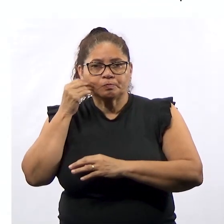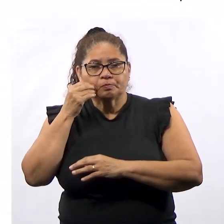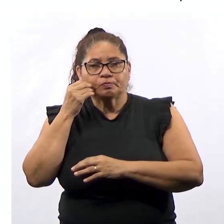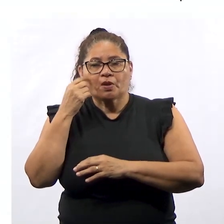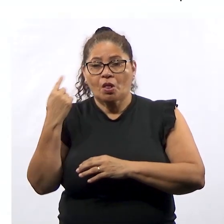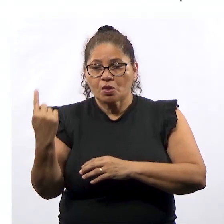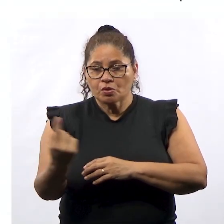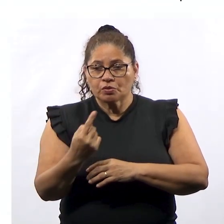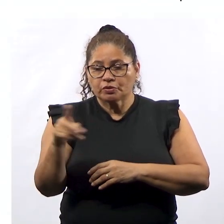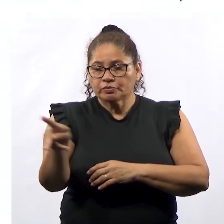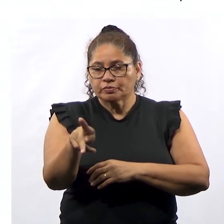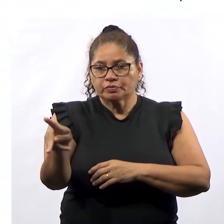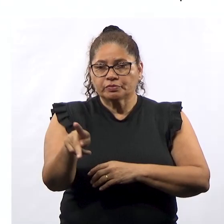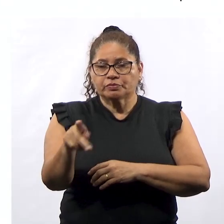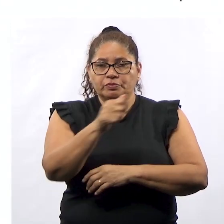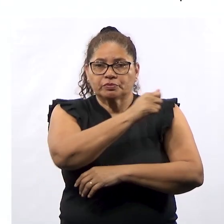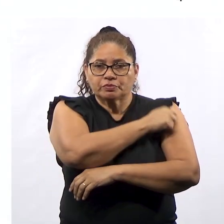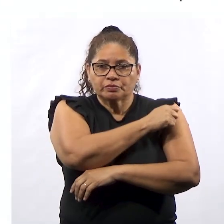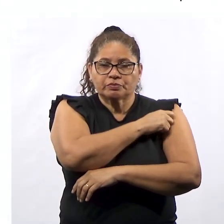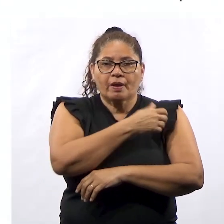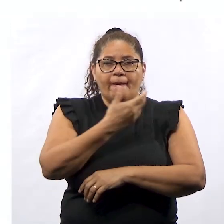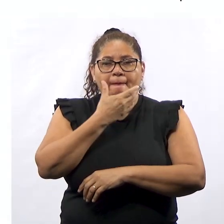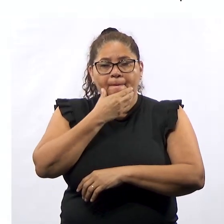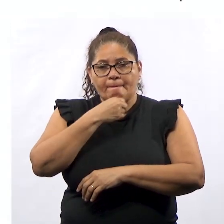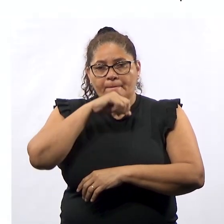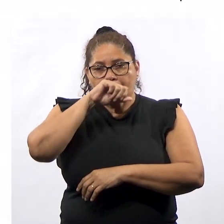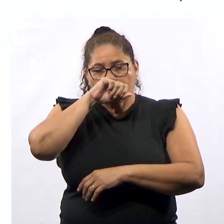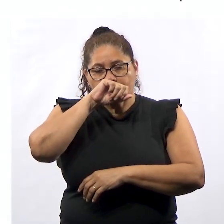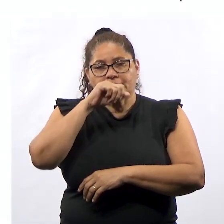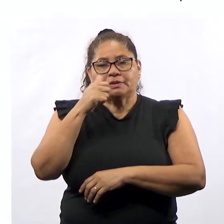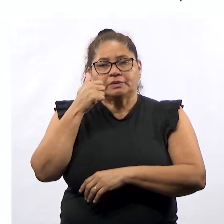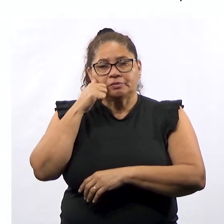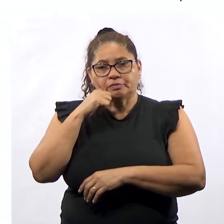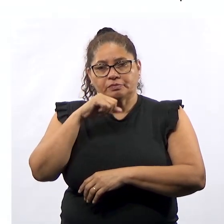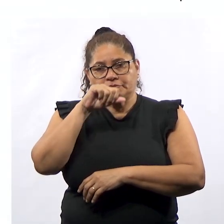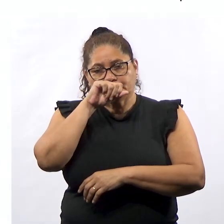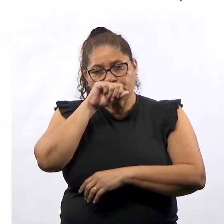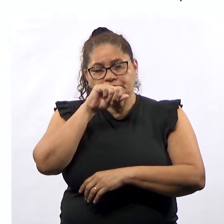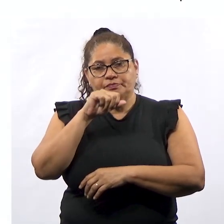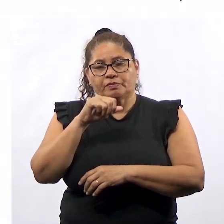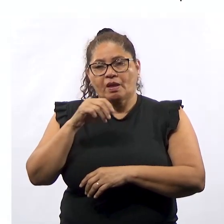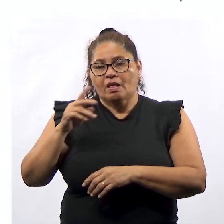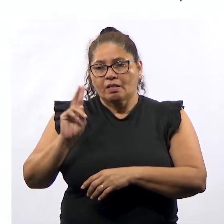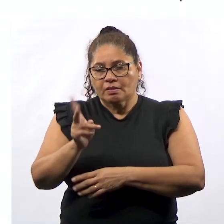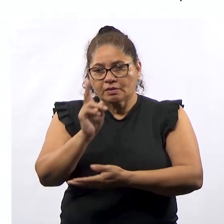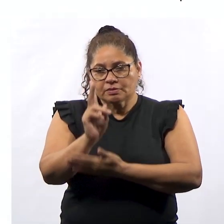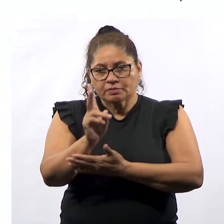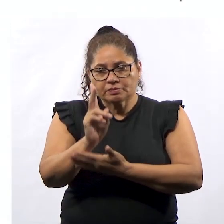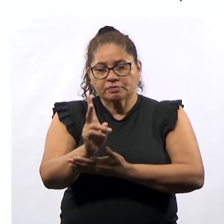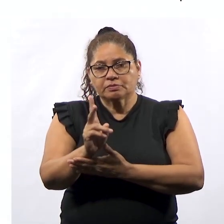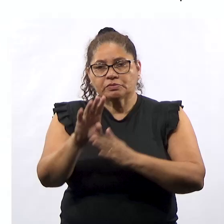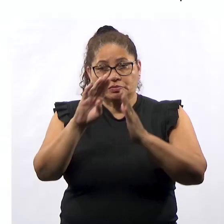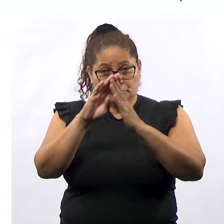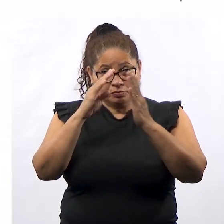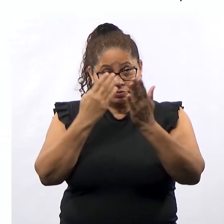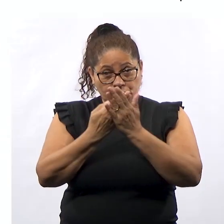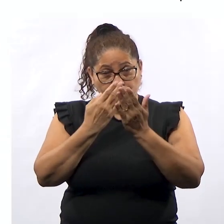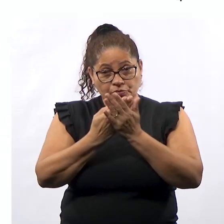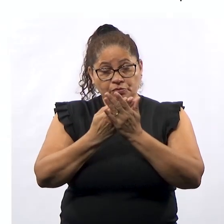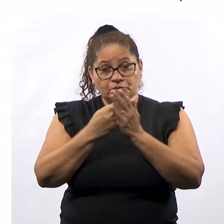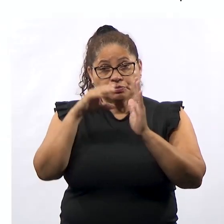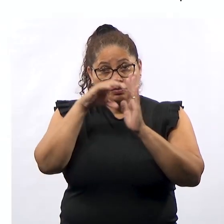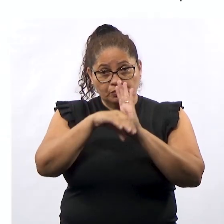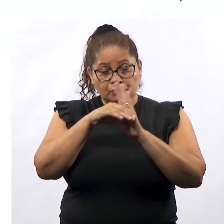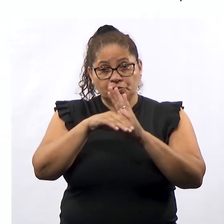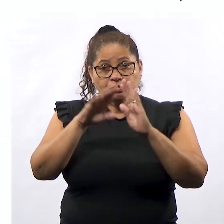que nós, como professores, alunos, mães, pais, temos durante a nossa vida, seja com a escola, falando do